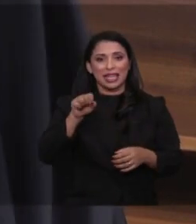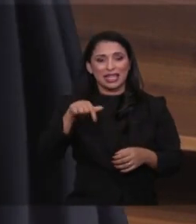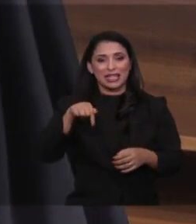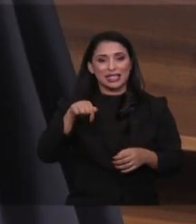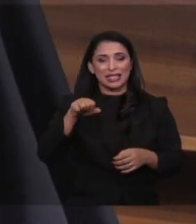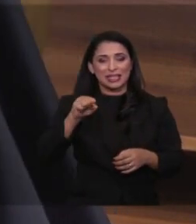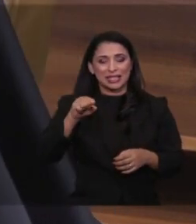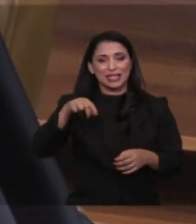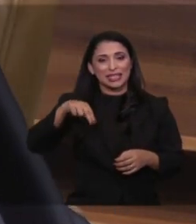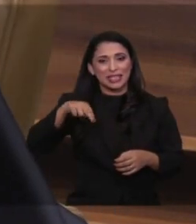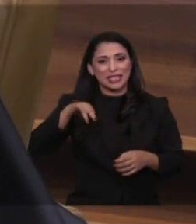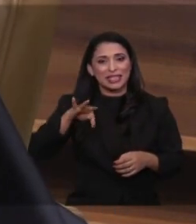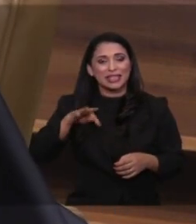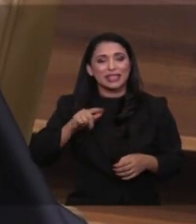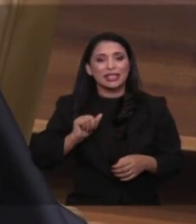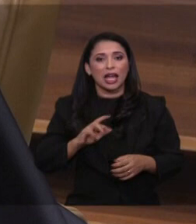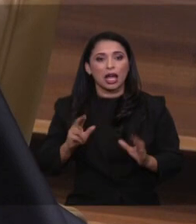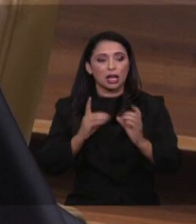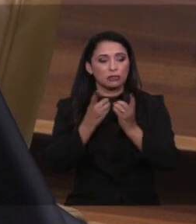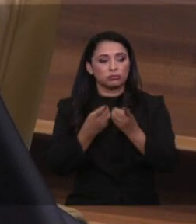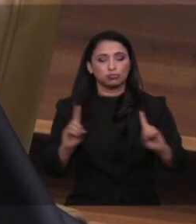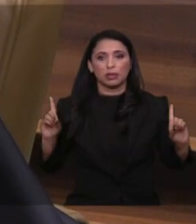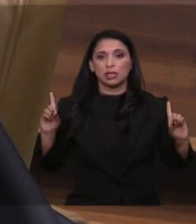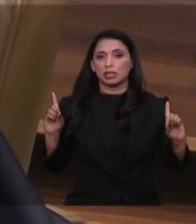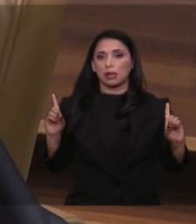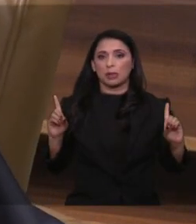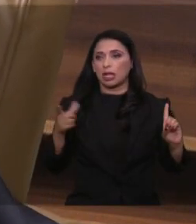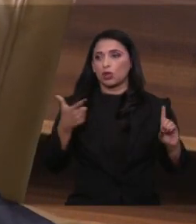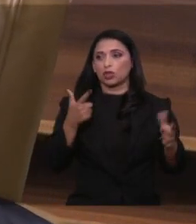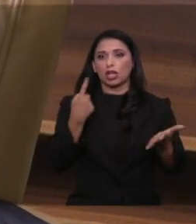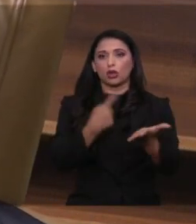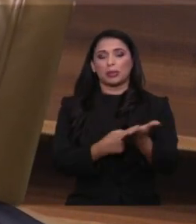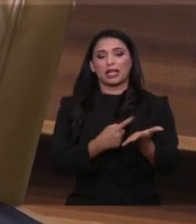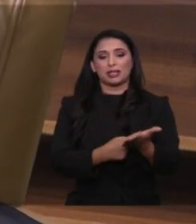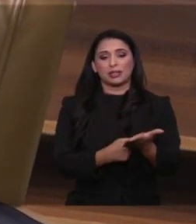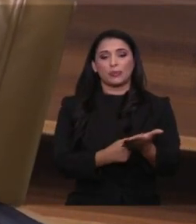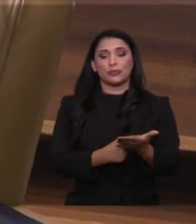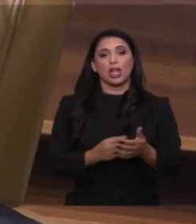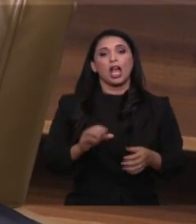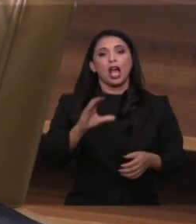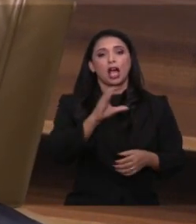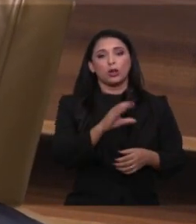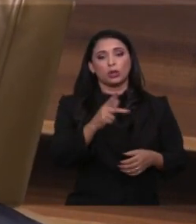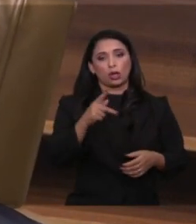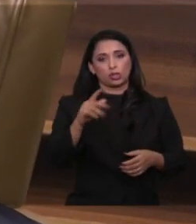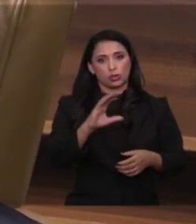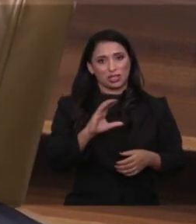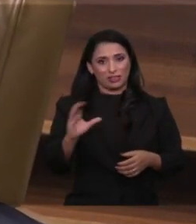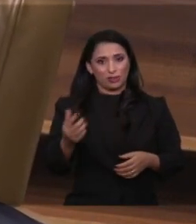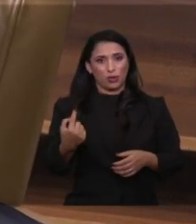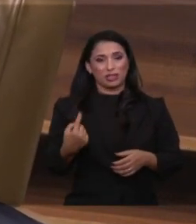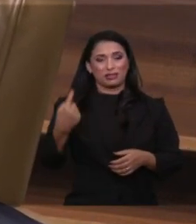com os débitos conjugais. Entre eles, o Código Civil anterior era explícito,